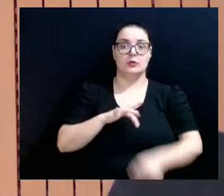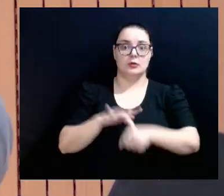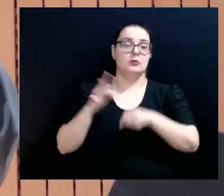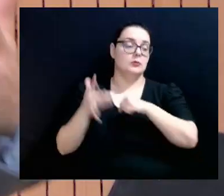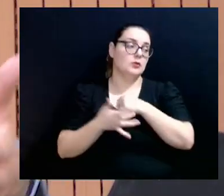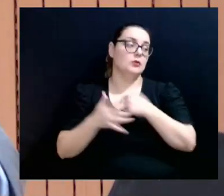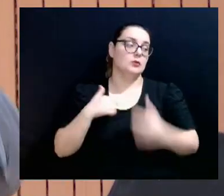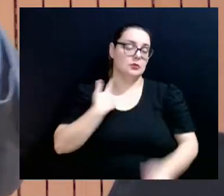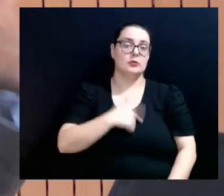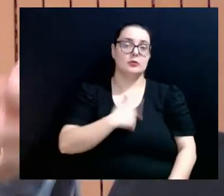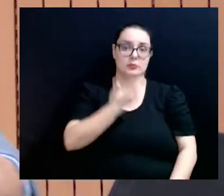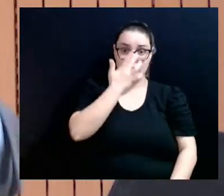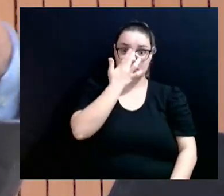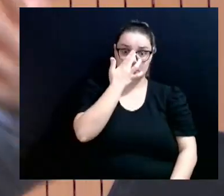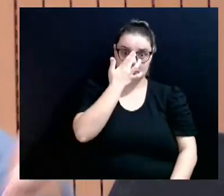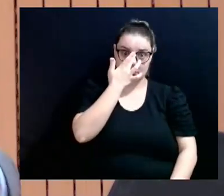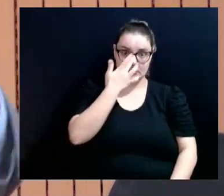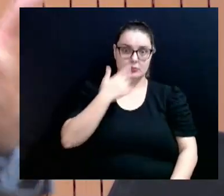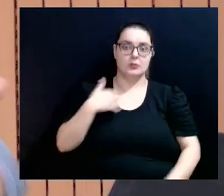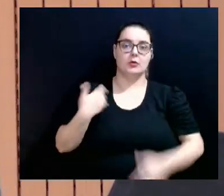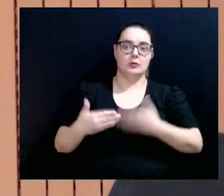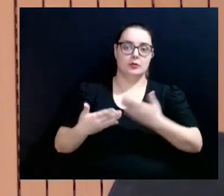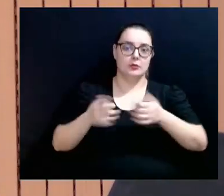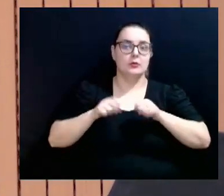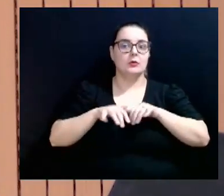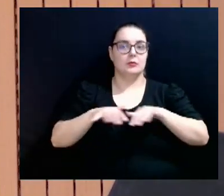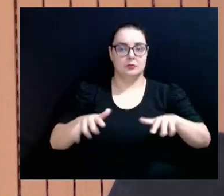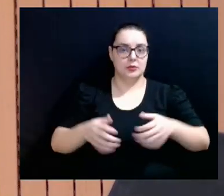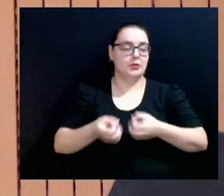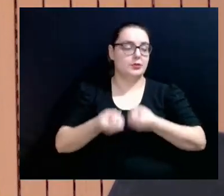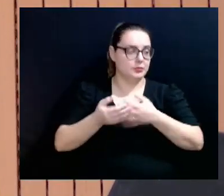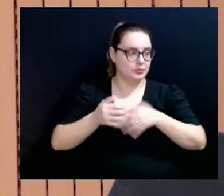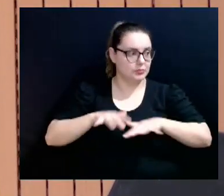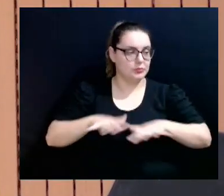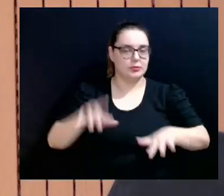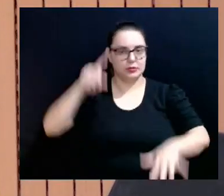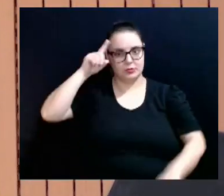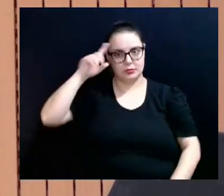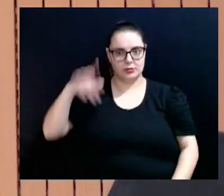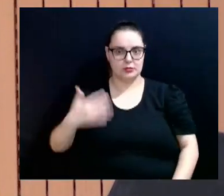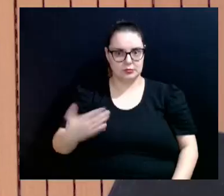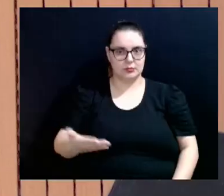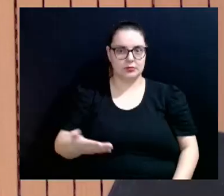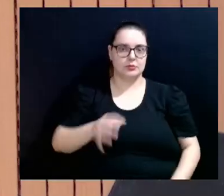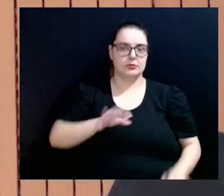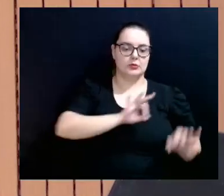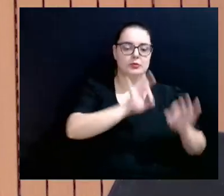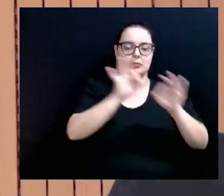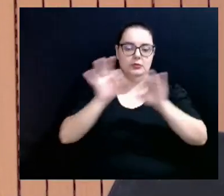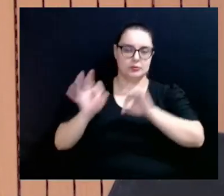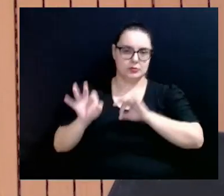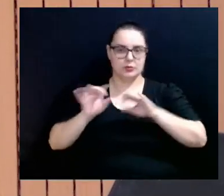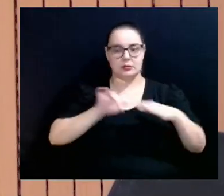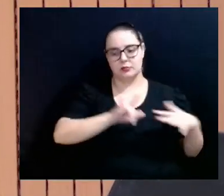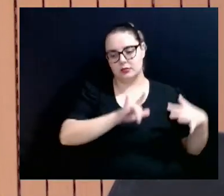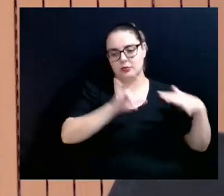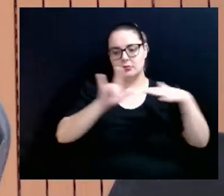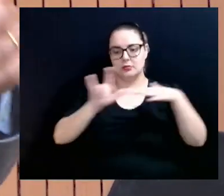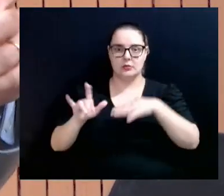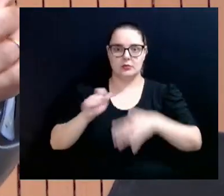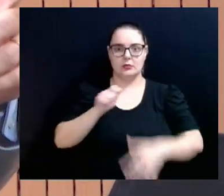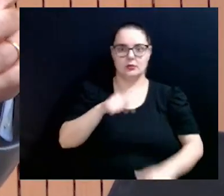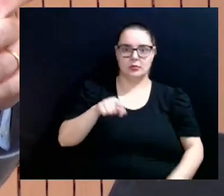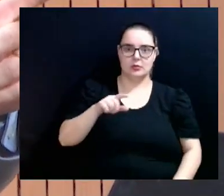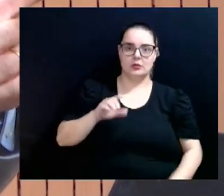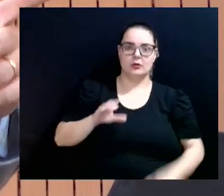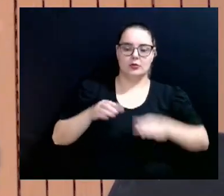gente perpetua e reverbera essas informações diariamente. Então, nos acompanhe nas redes sociais, @Grupo Sonho e